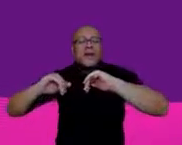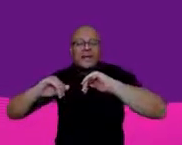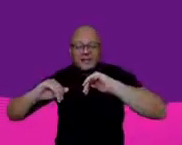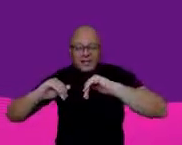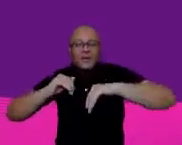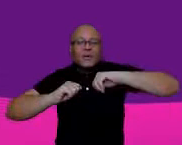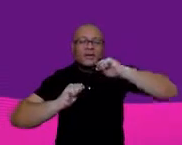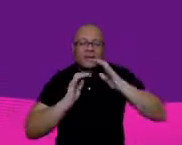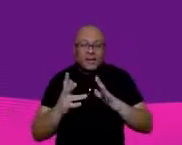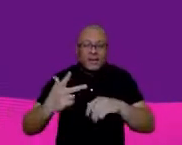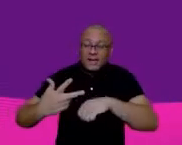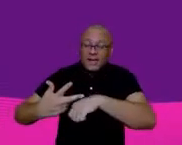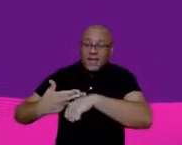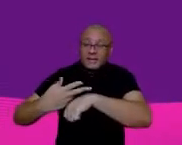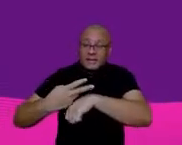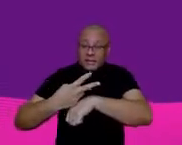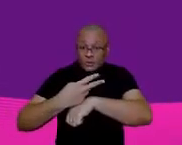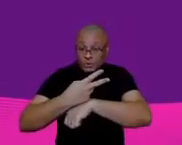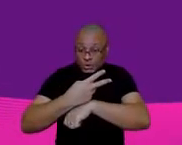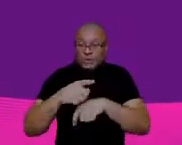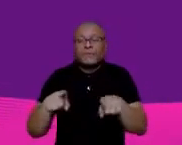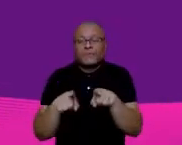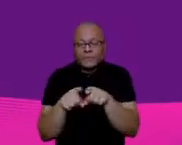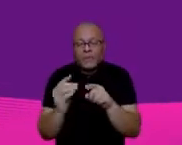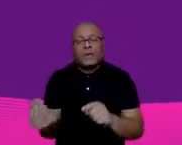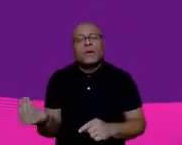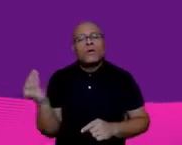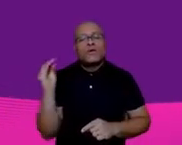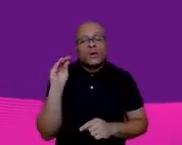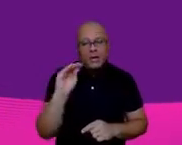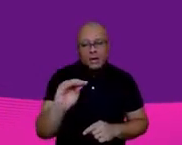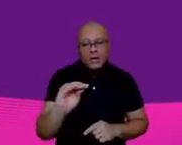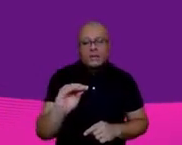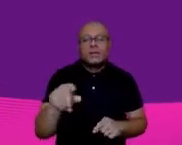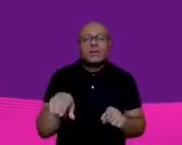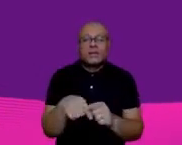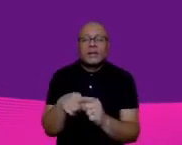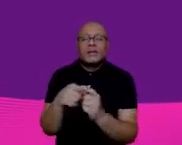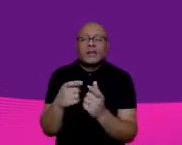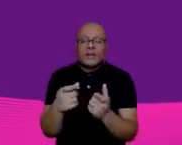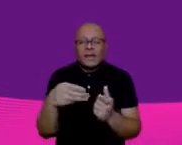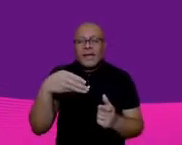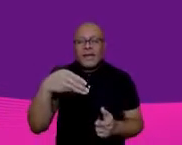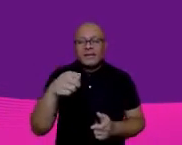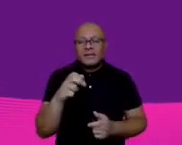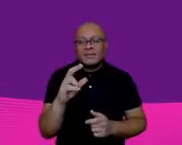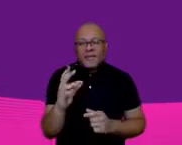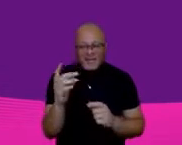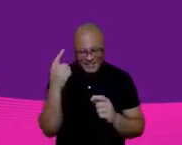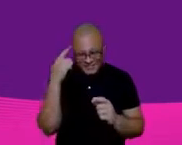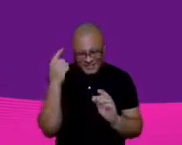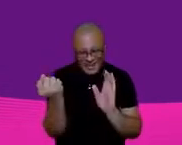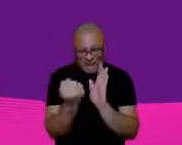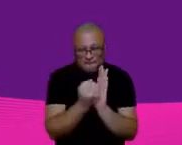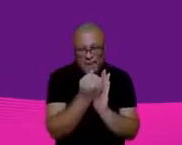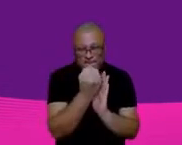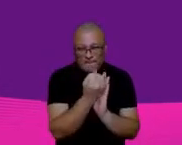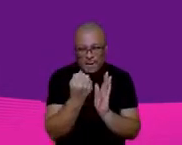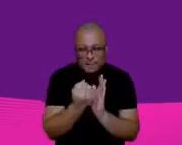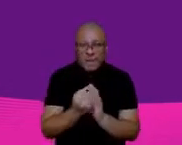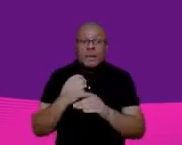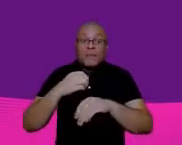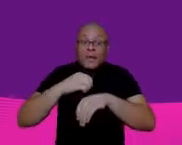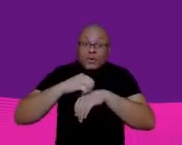cirurgia, nós colocamos as macas e, mais uma vez, a orientação, especialmente